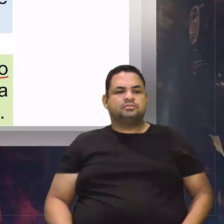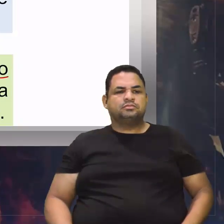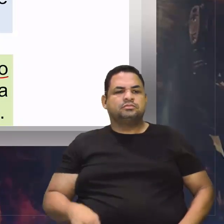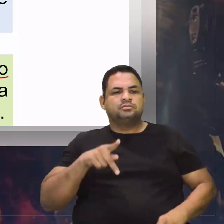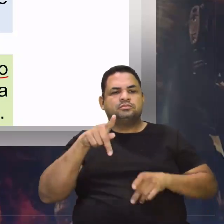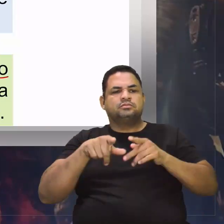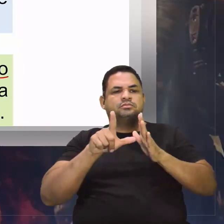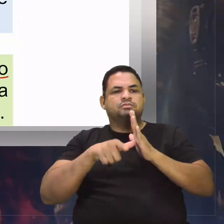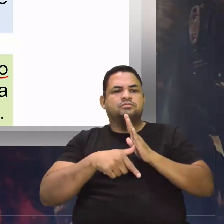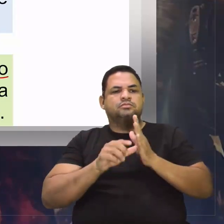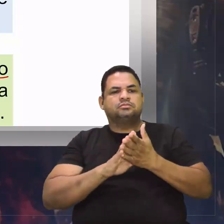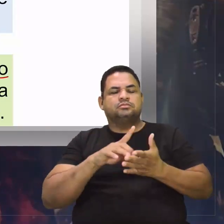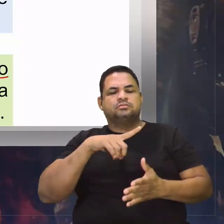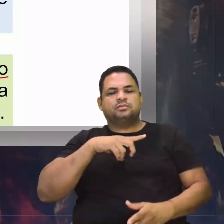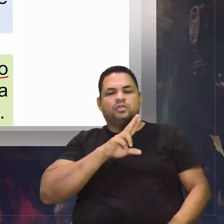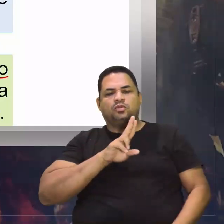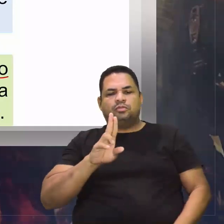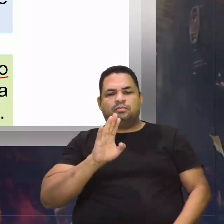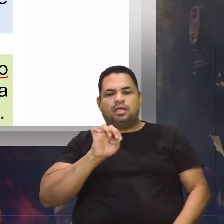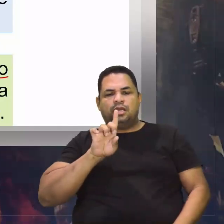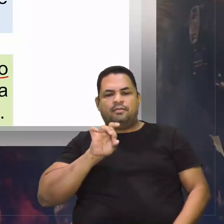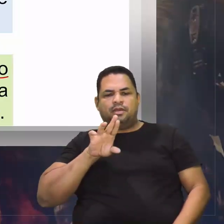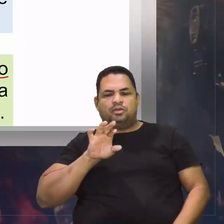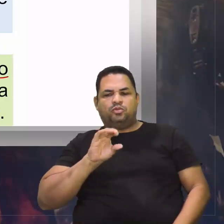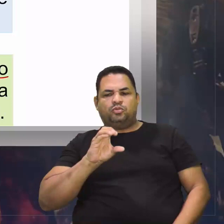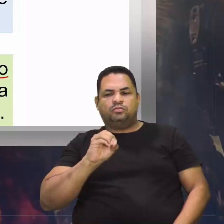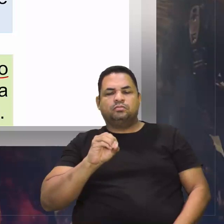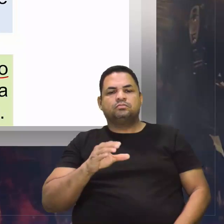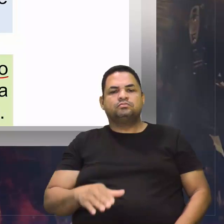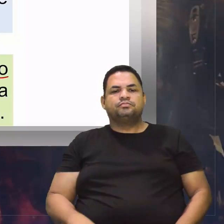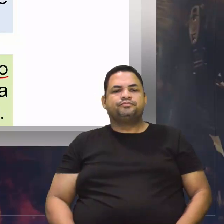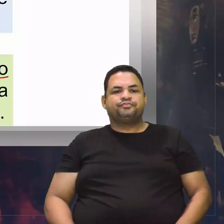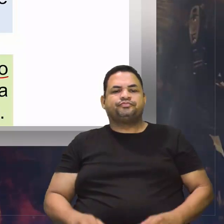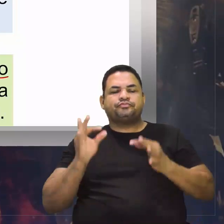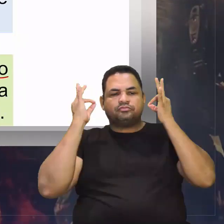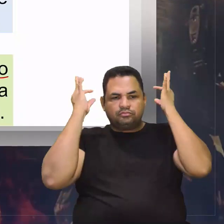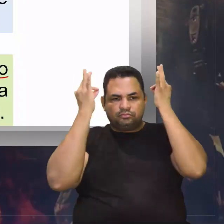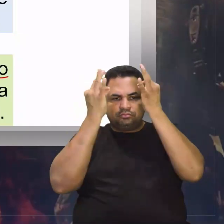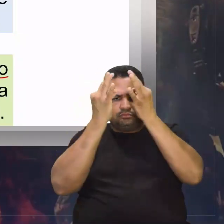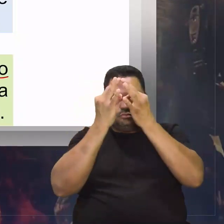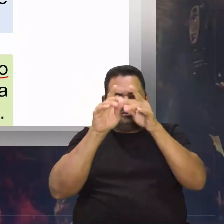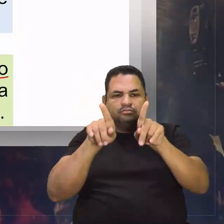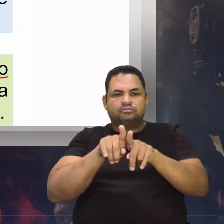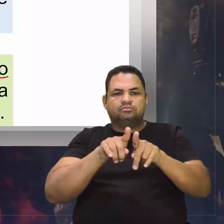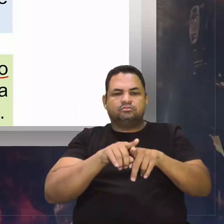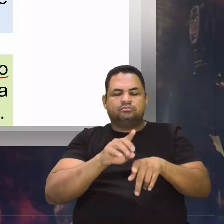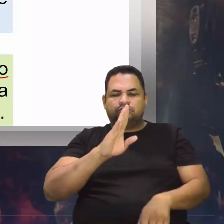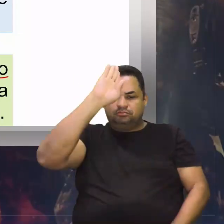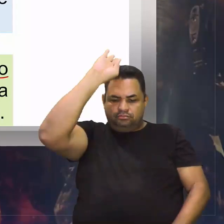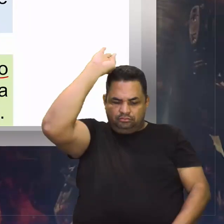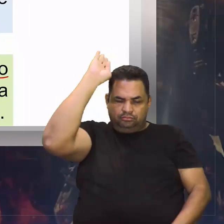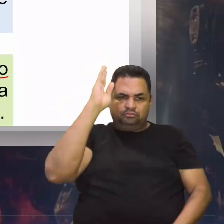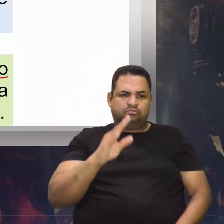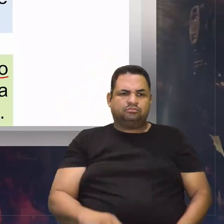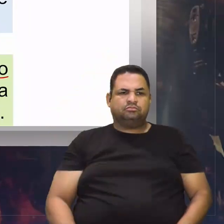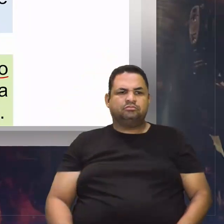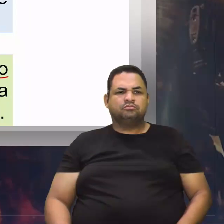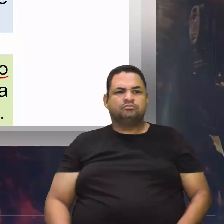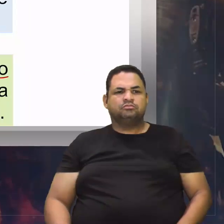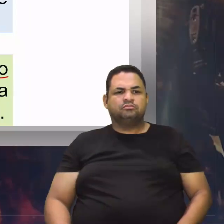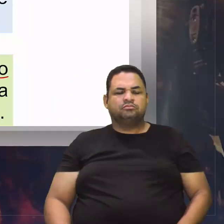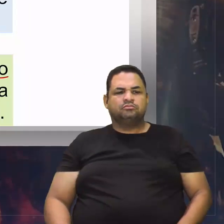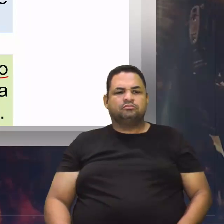atrasado eram chamados de bárbaros. Isso tanto para os gregos, como também para os romanos. Eles diziam